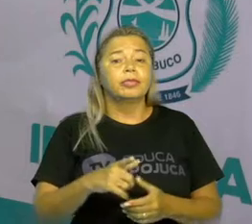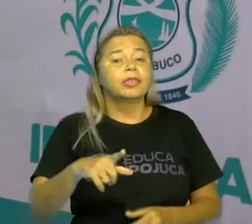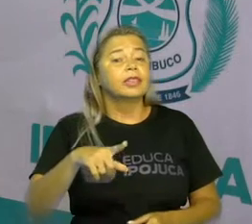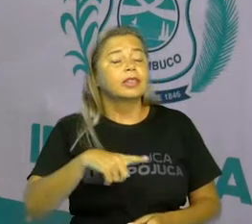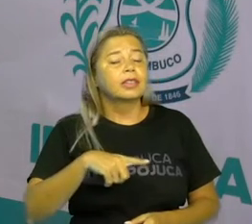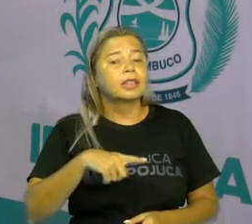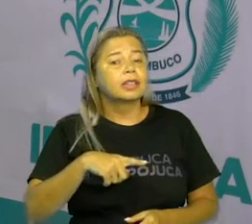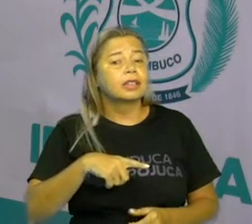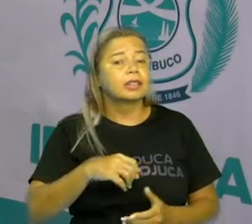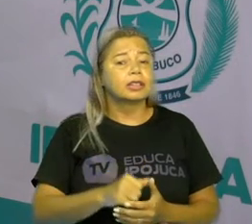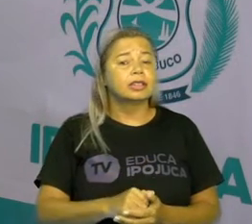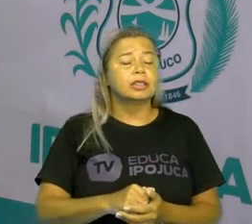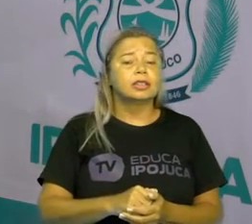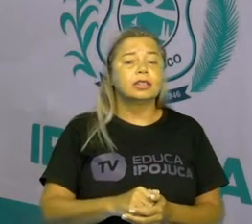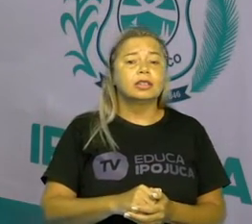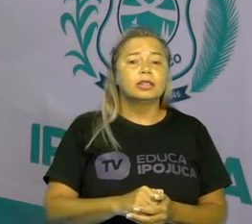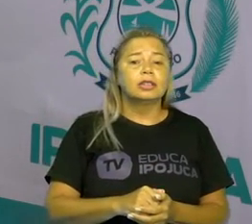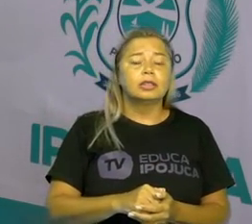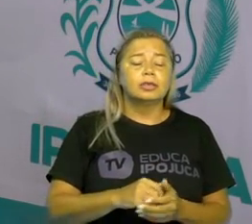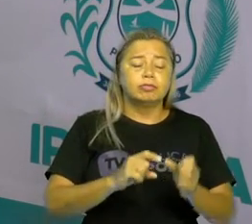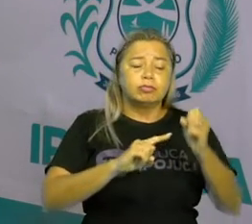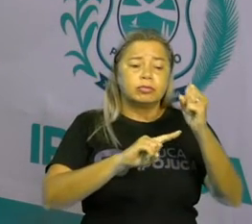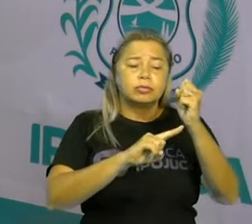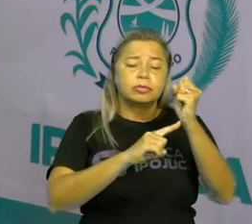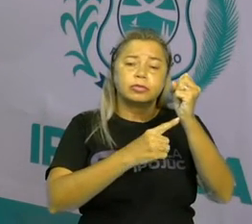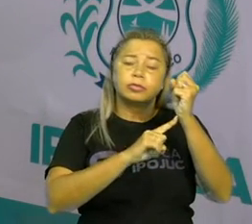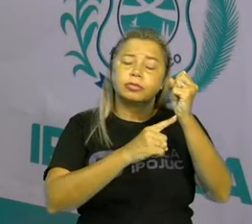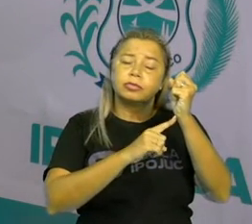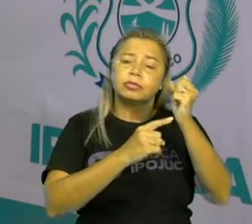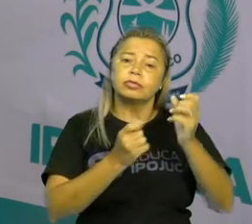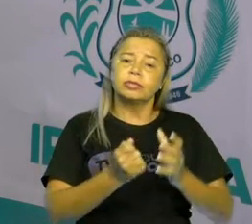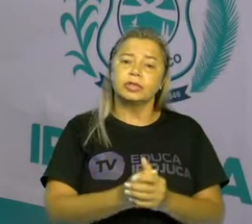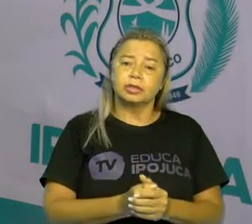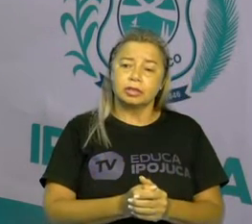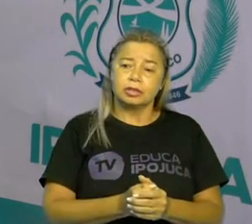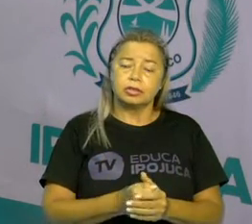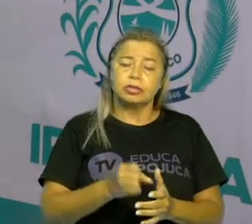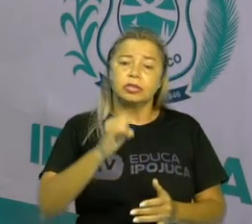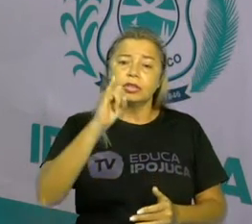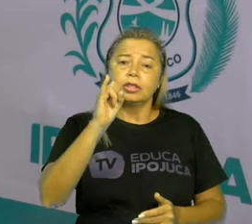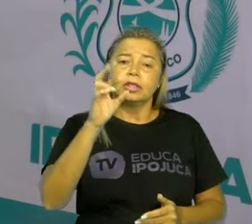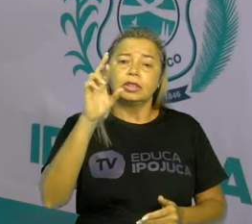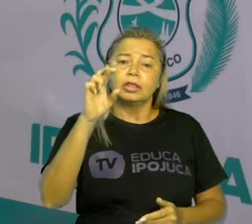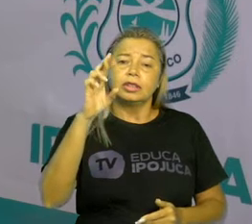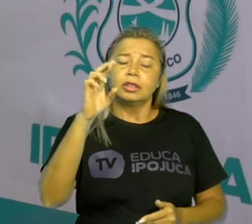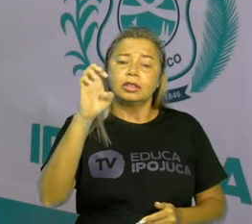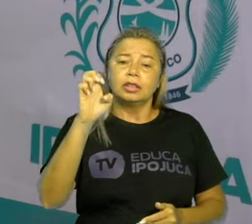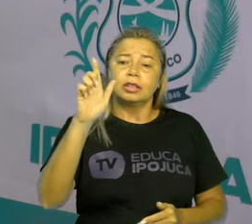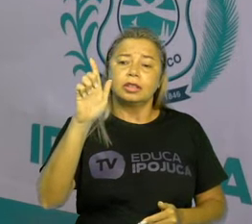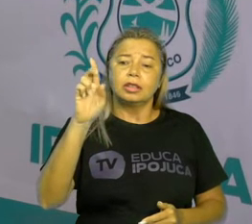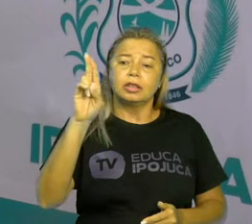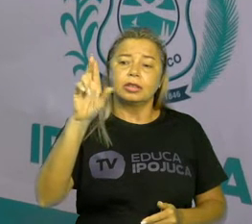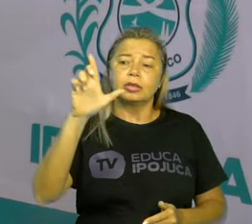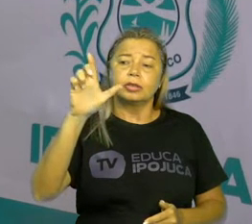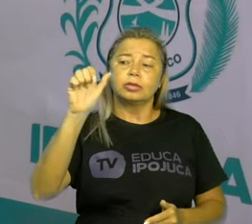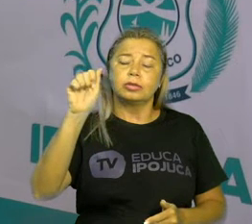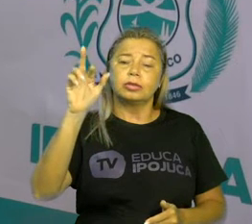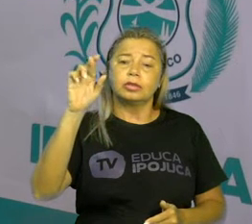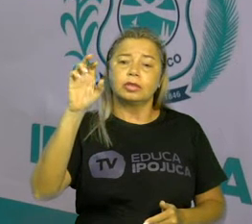existem aqueles substantivos que são irregulares. Eles não vão